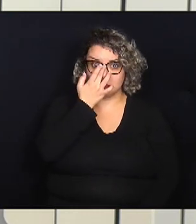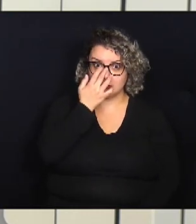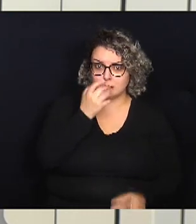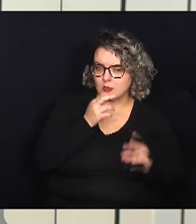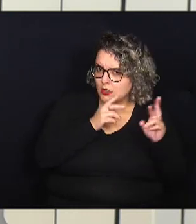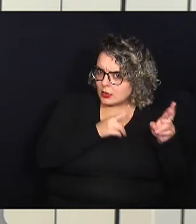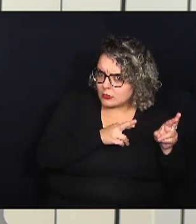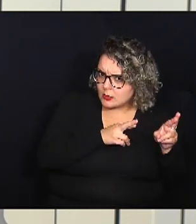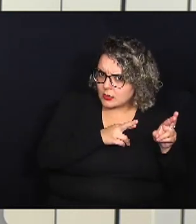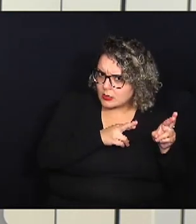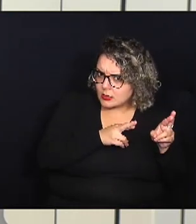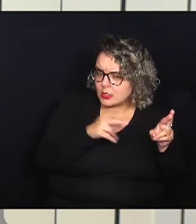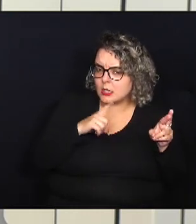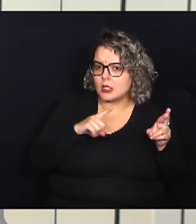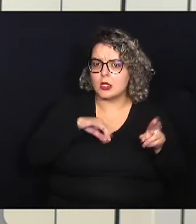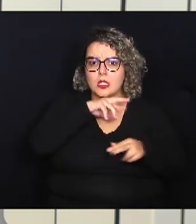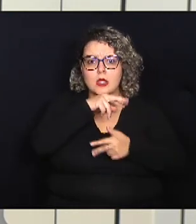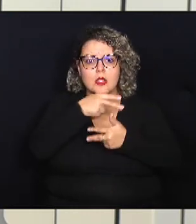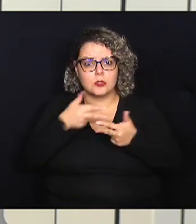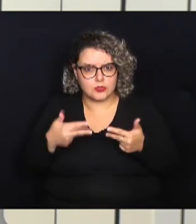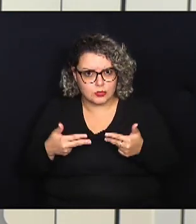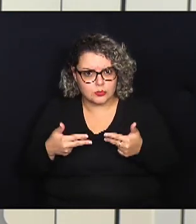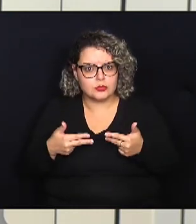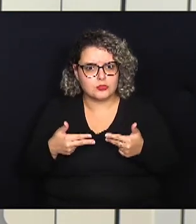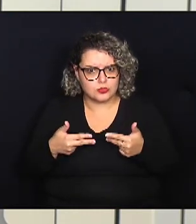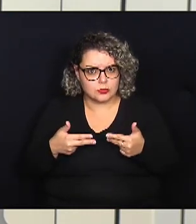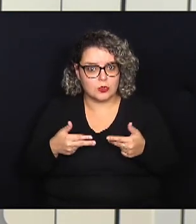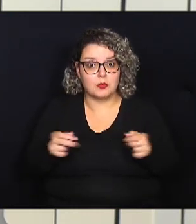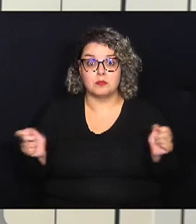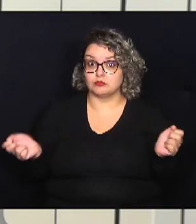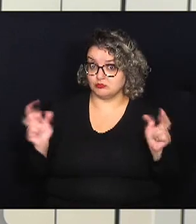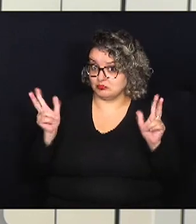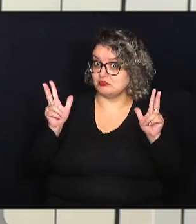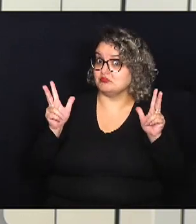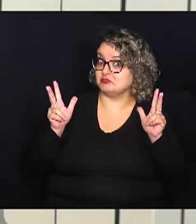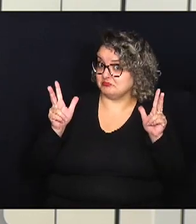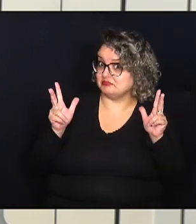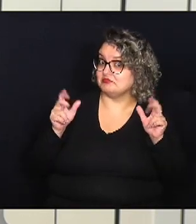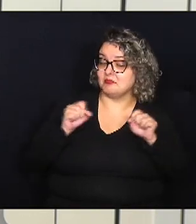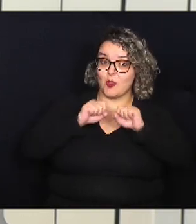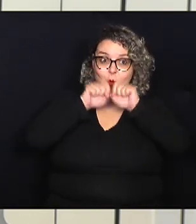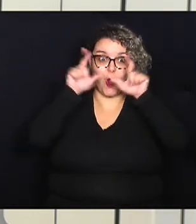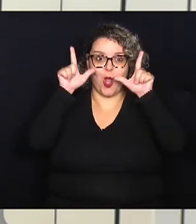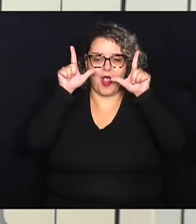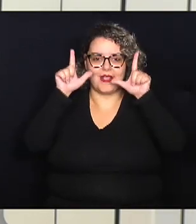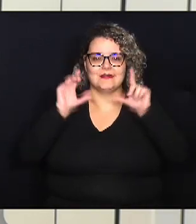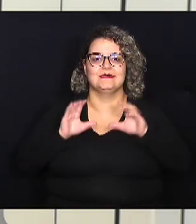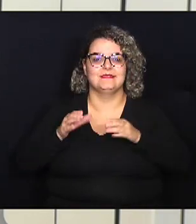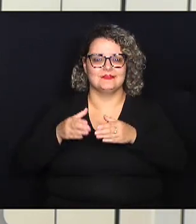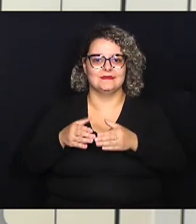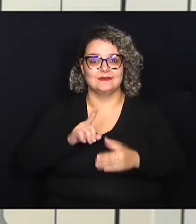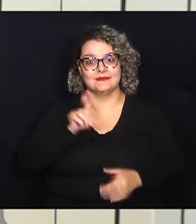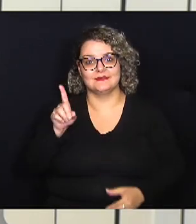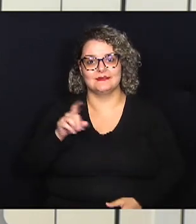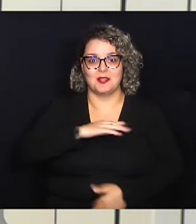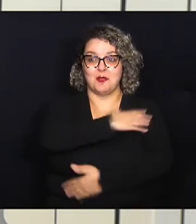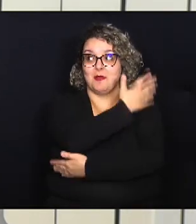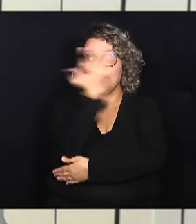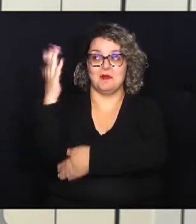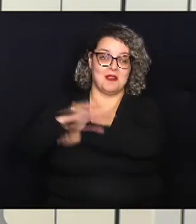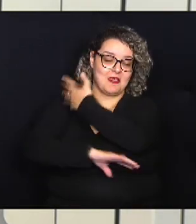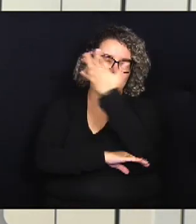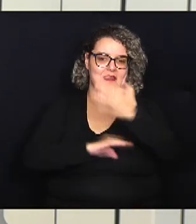dormirmos, existem animais que estão bem acordados e espertos, viu? A nossa equipe foi até a Mata Santa